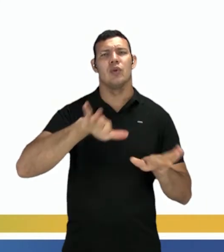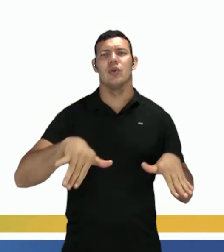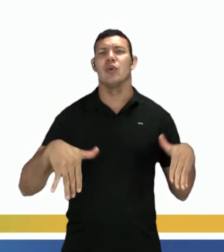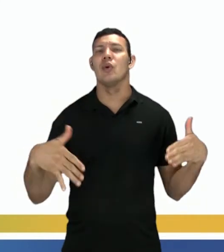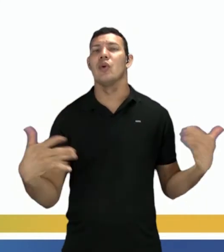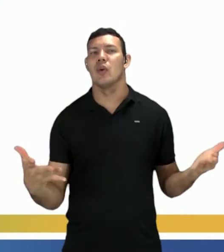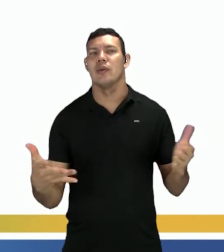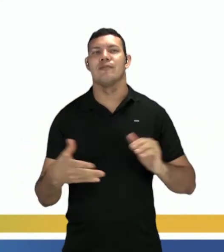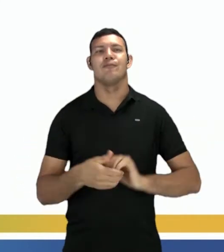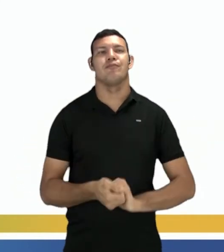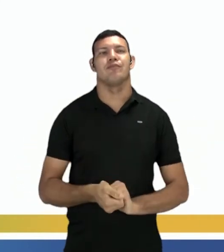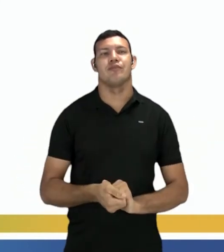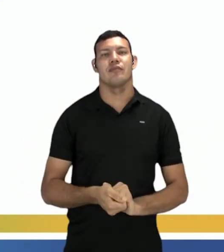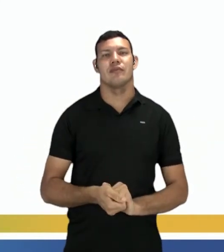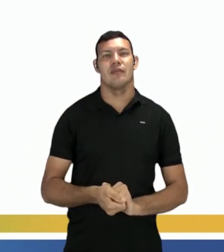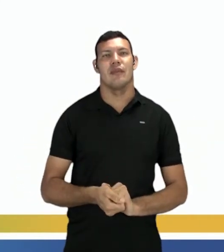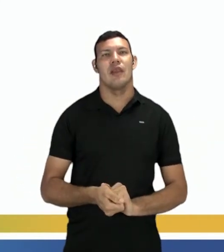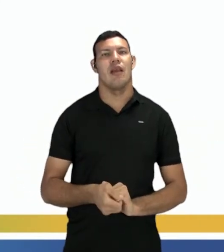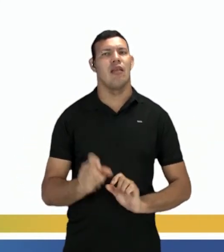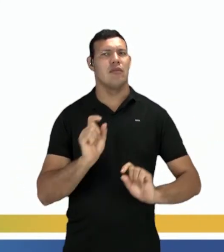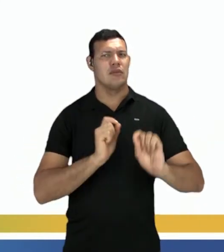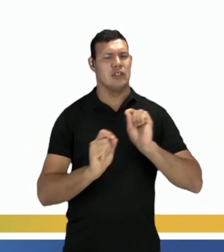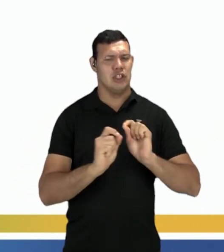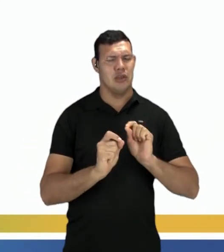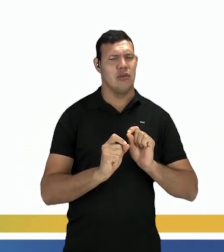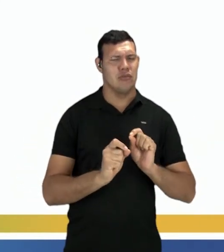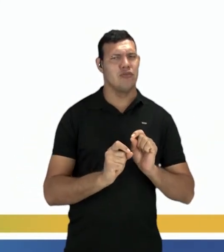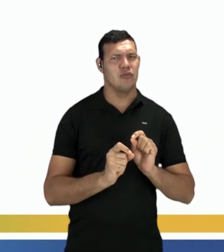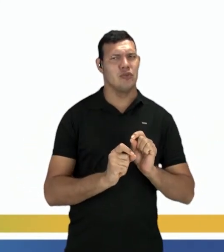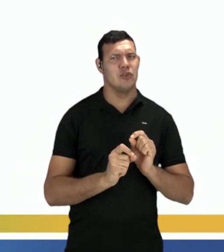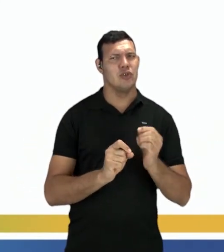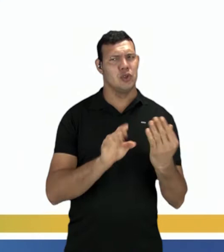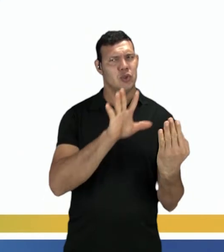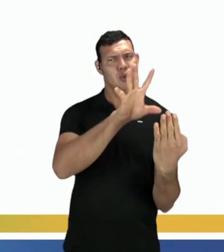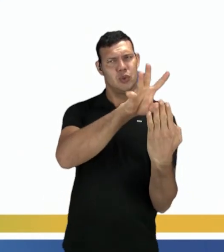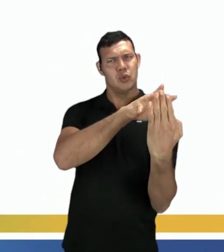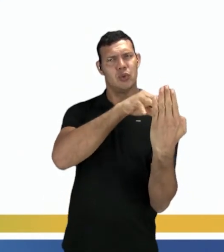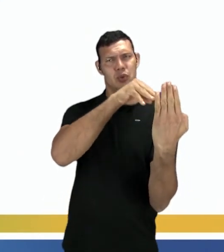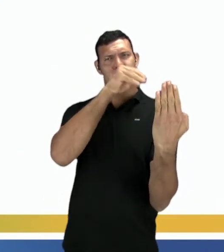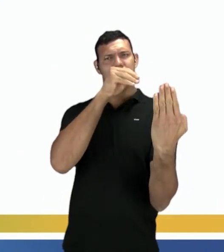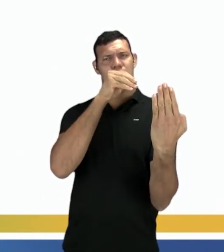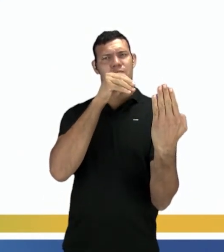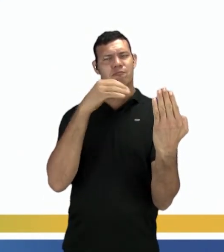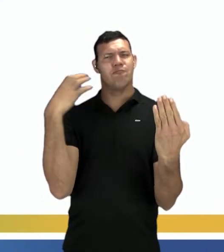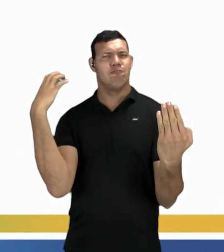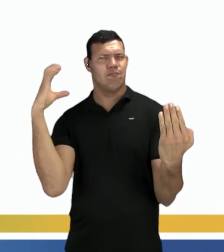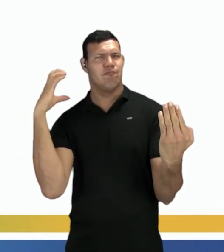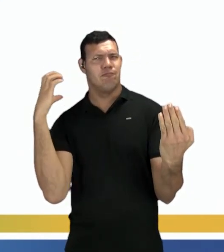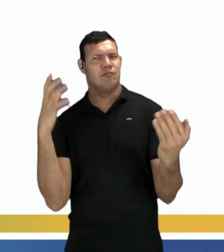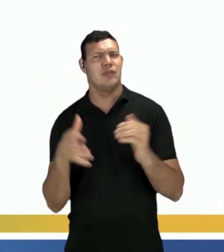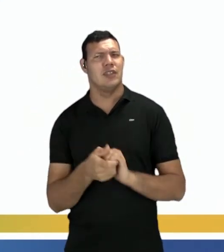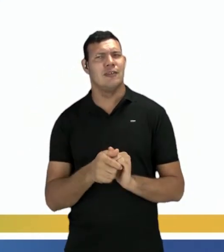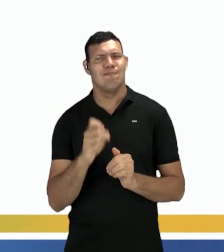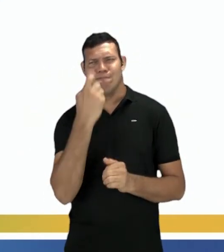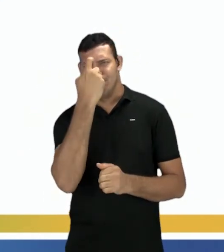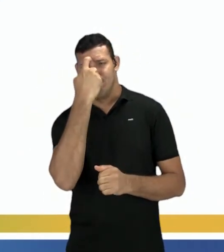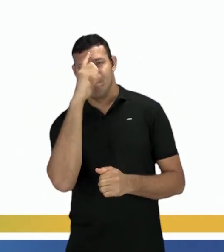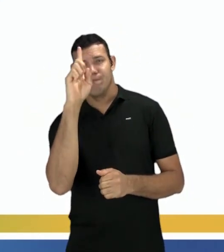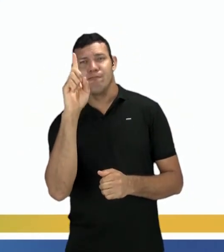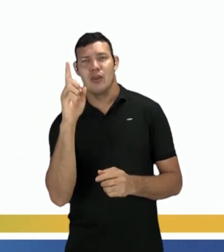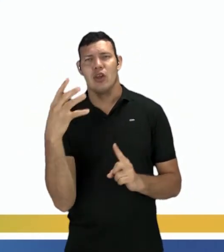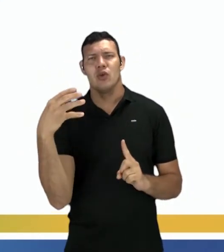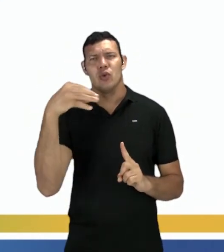filosófica da ciência que ela questionava os modelos, as bases, as referências científicas. Eles criaram um